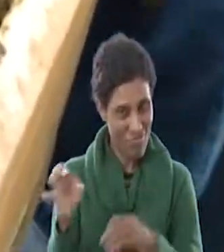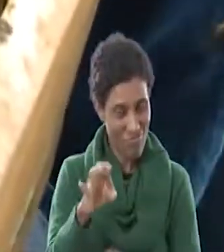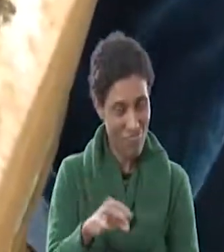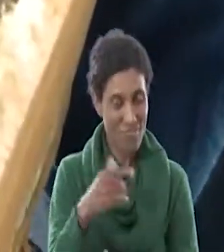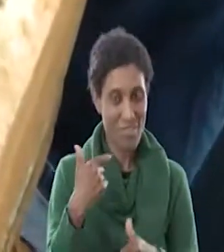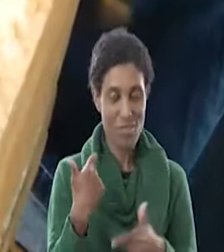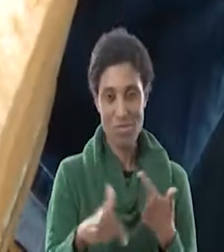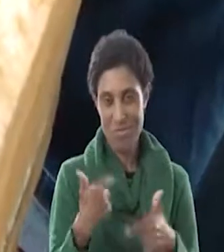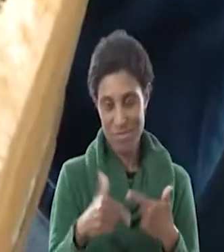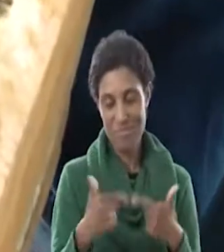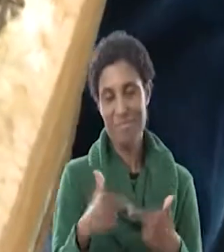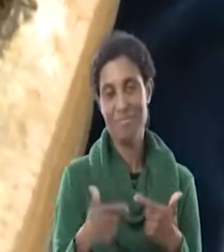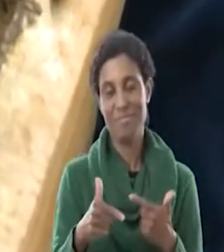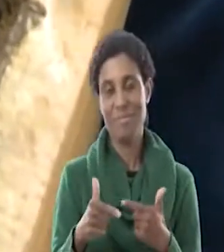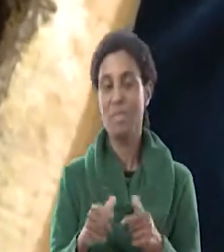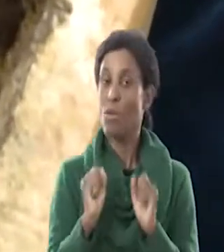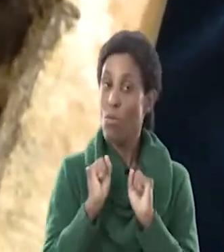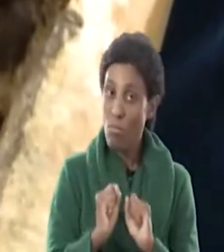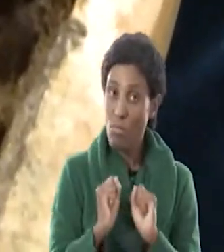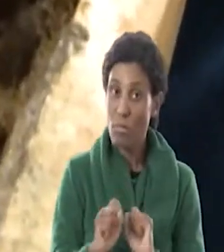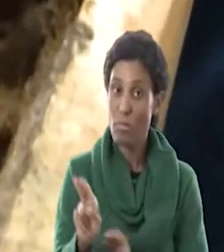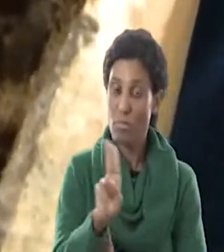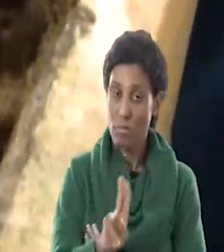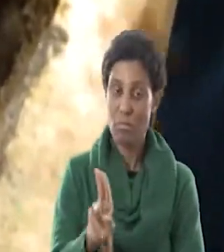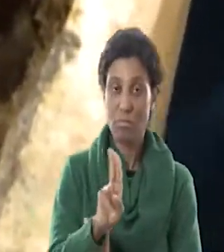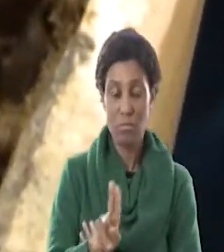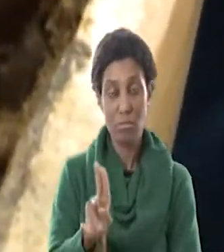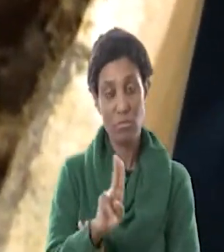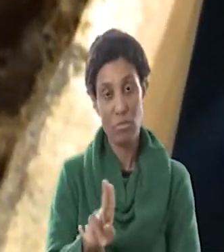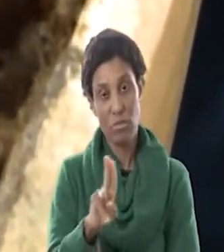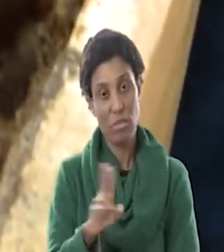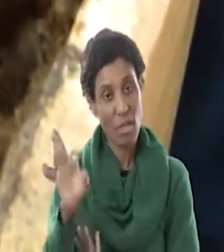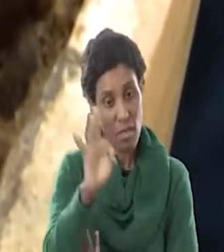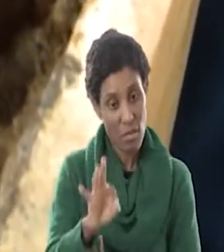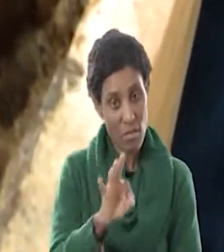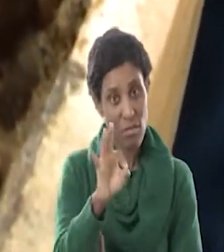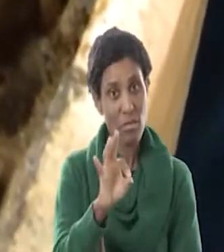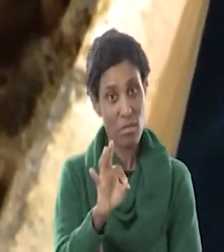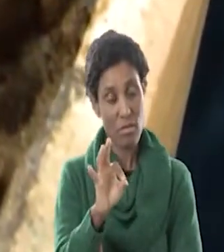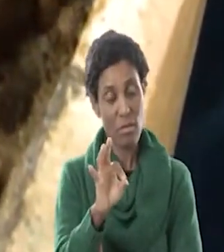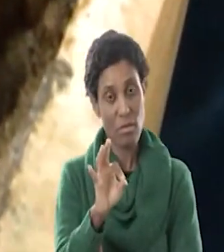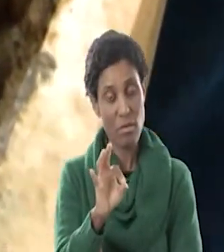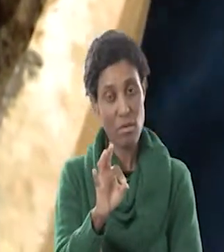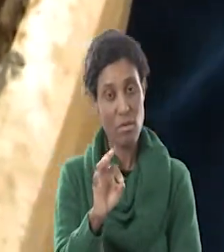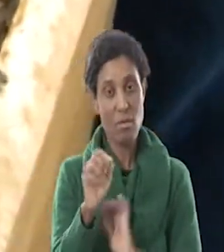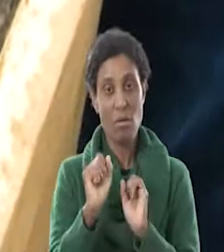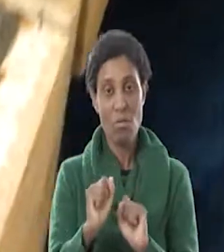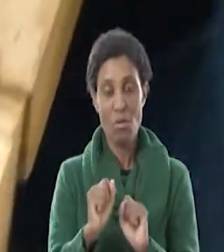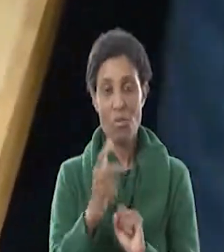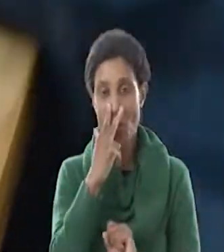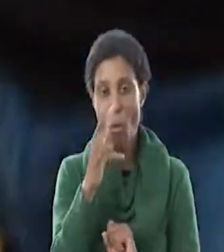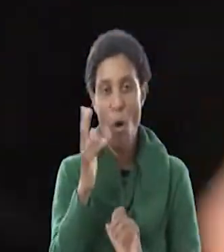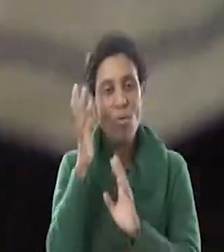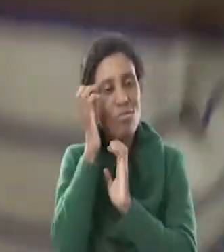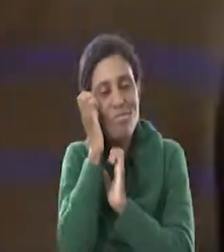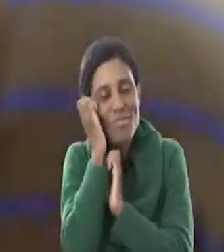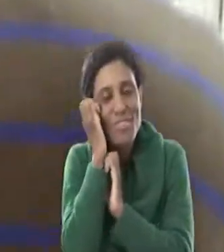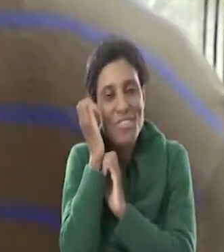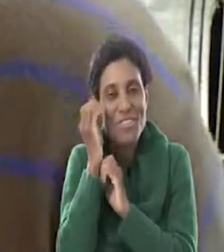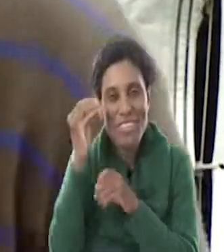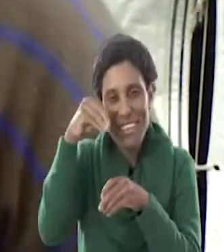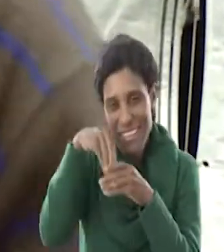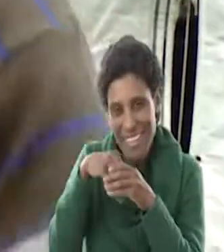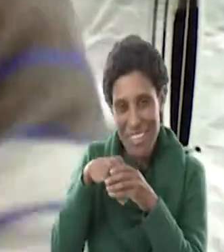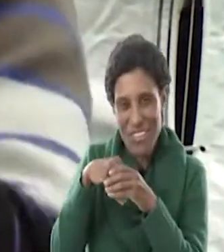sabe, desenvolvimento desse trabalho da meliponicultura, a gente pode até usar elas como, se não fosse para esmagar, poderia se usar como